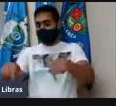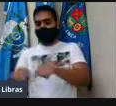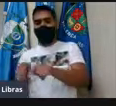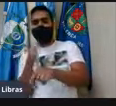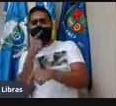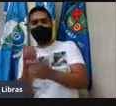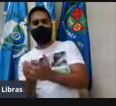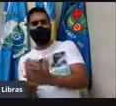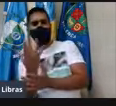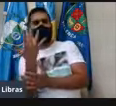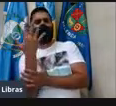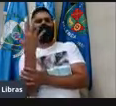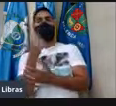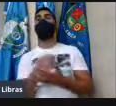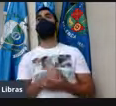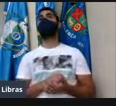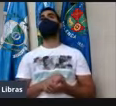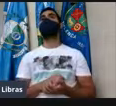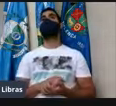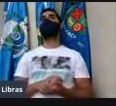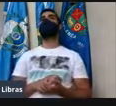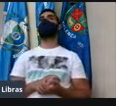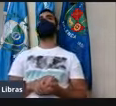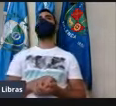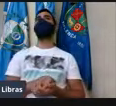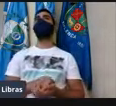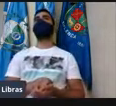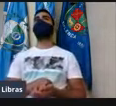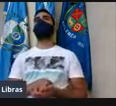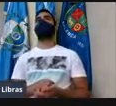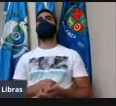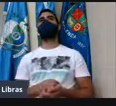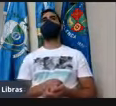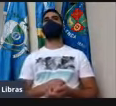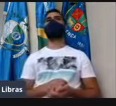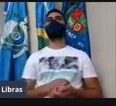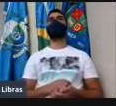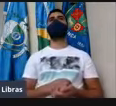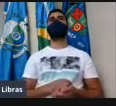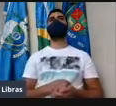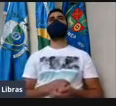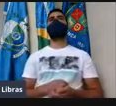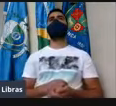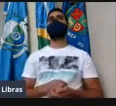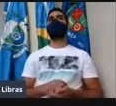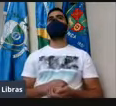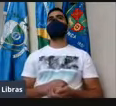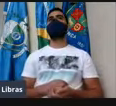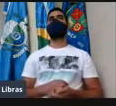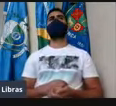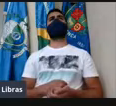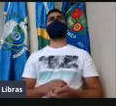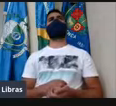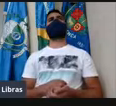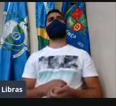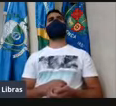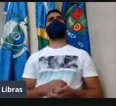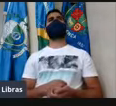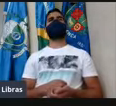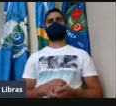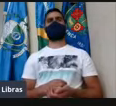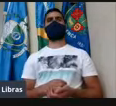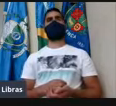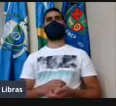vazamento de esgoto. Sala das sessões, 14 de outubro, vereador professor Rafael. Vereadora Fabiana indica